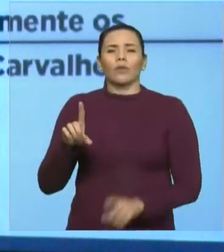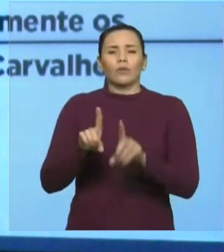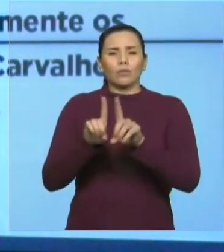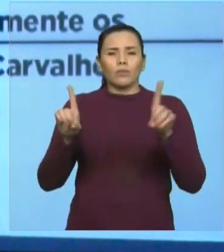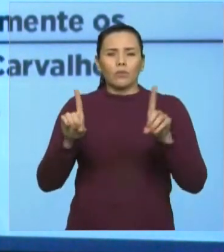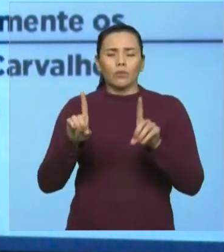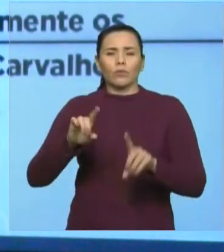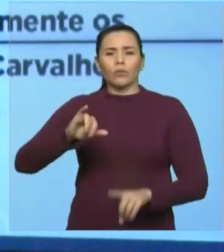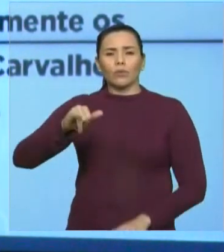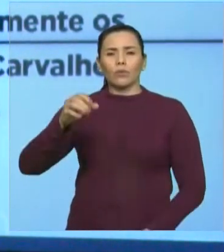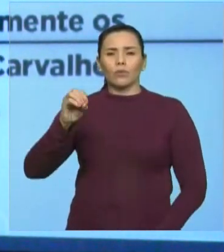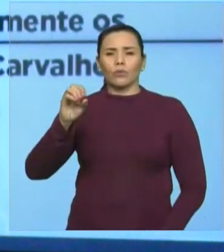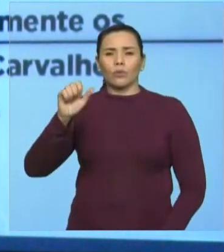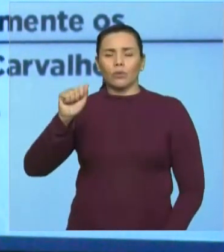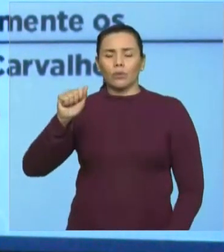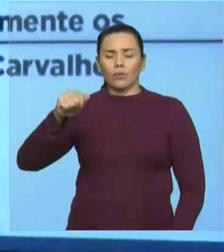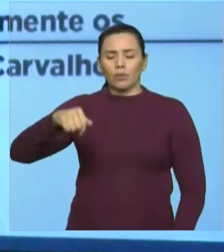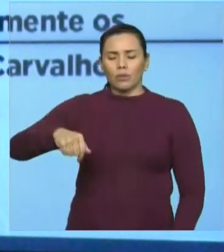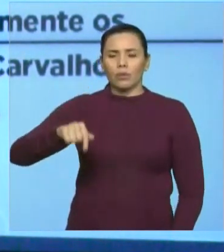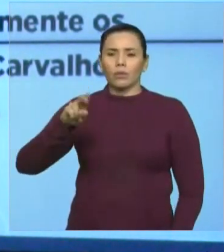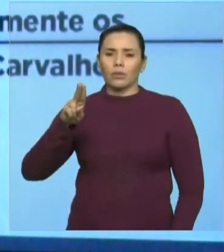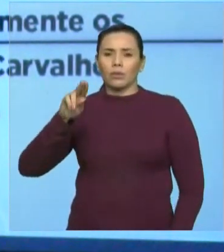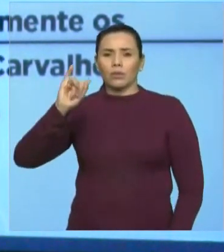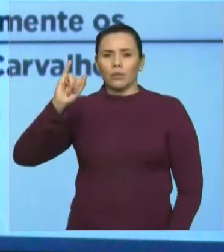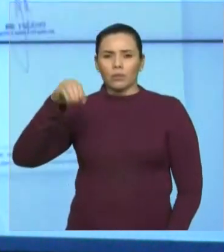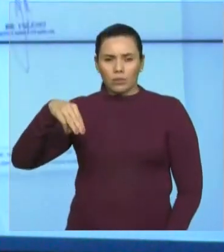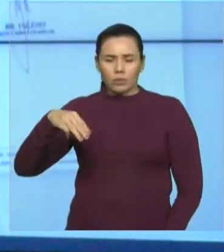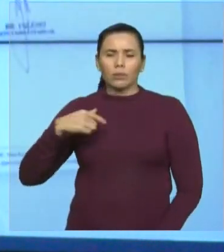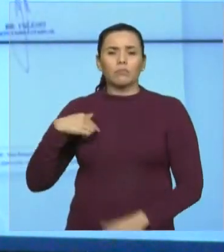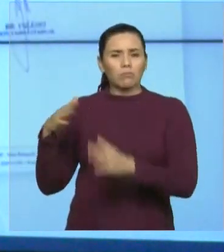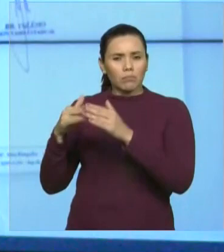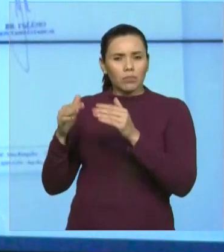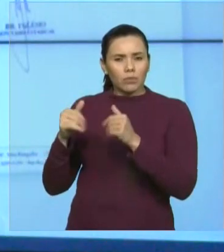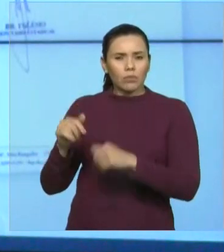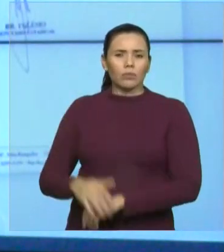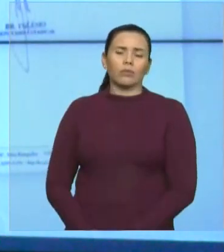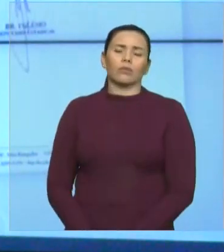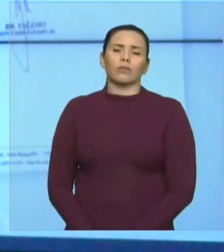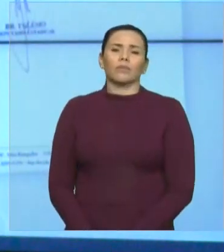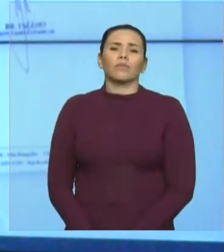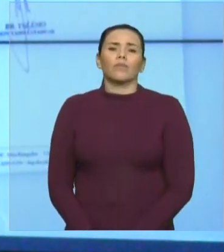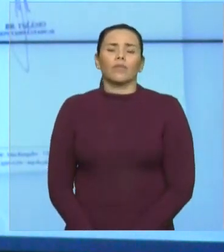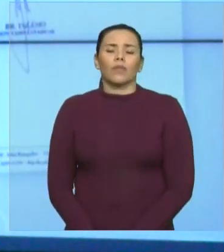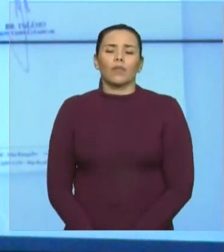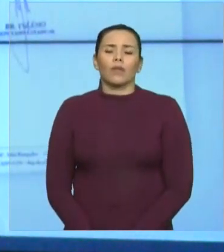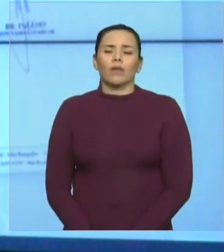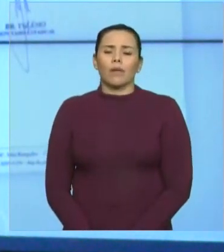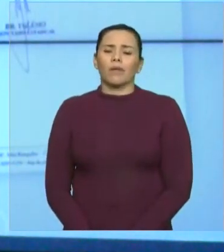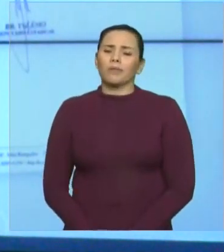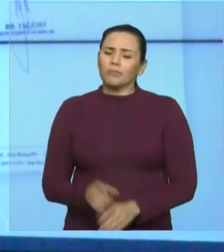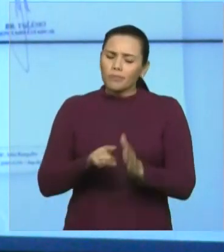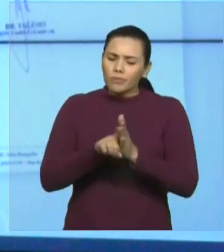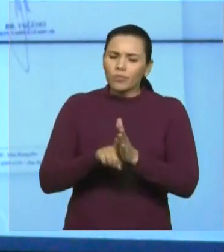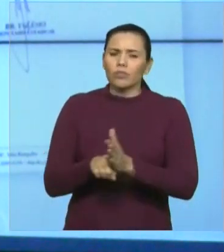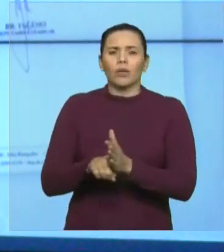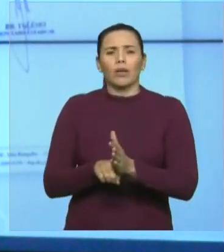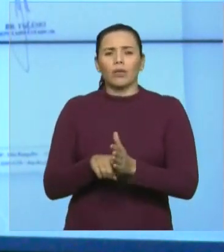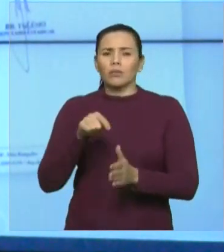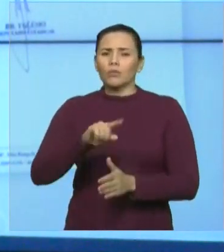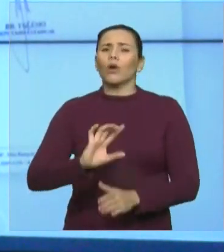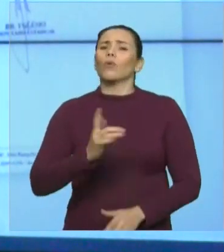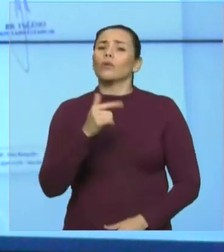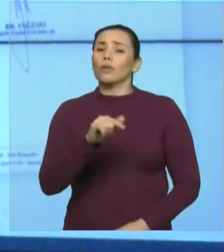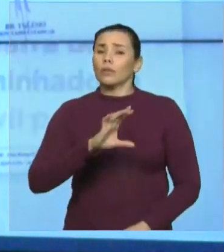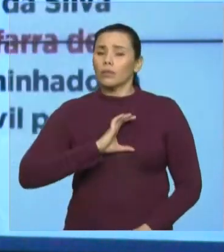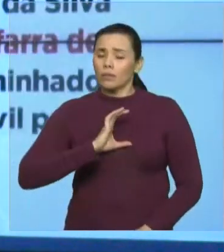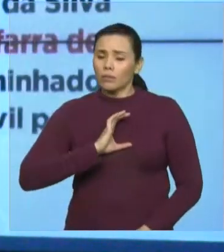desembargador Marcelo Carvalho Silva, para que investigassem isso aqui. Aqui a indicação protocolada,